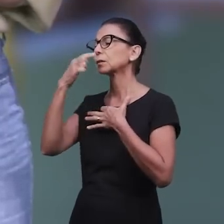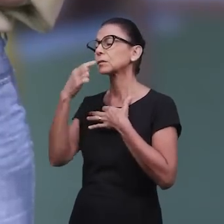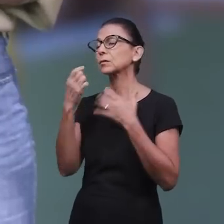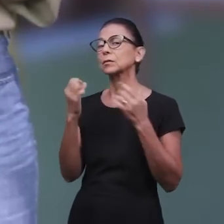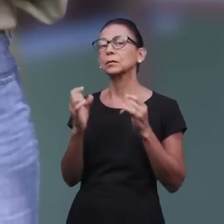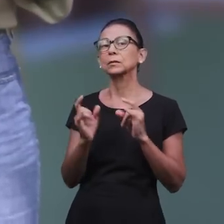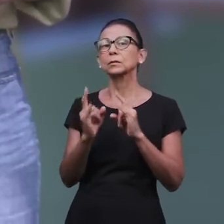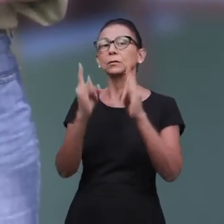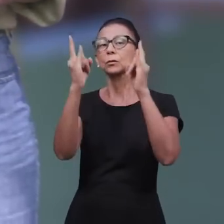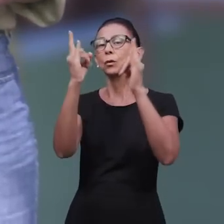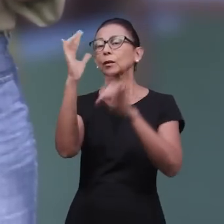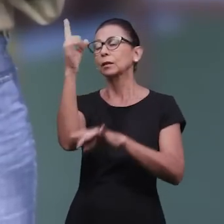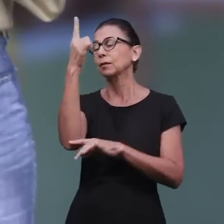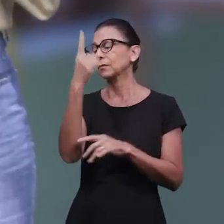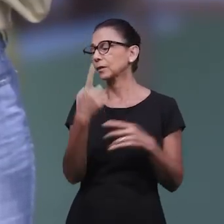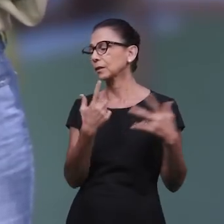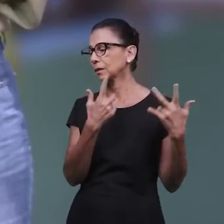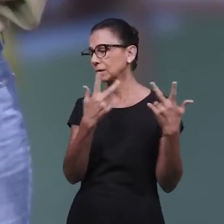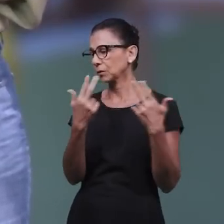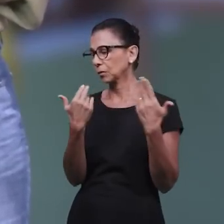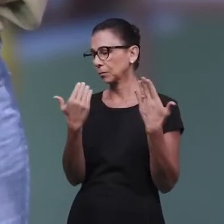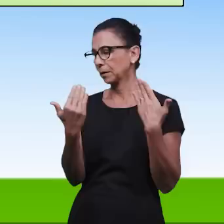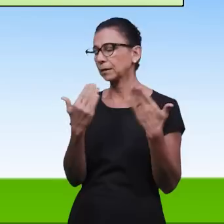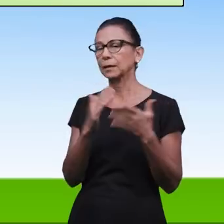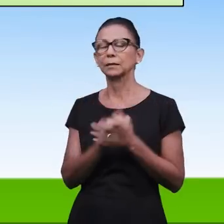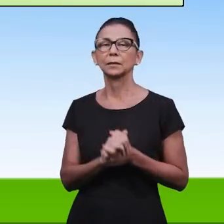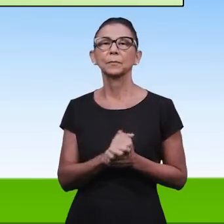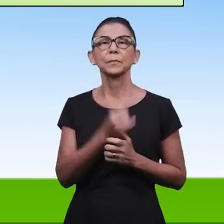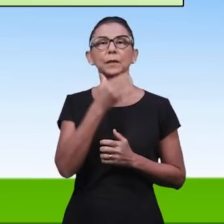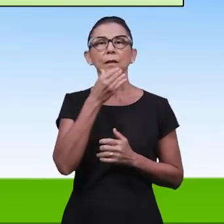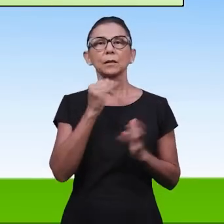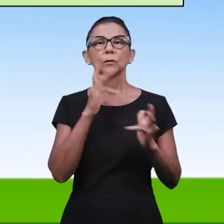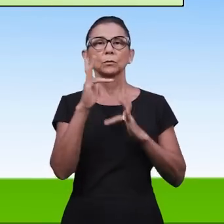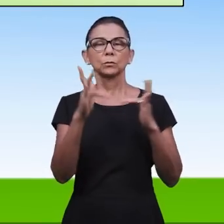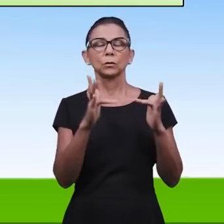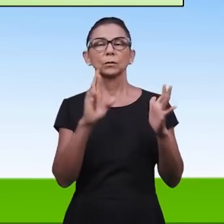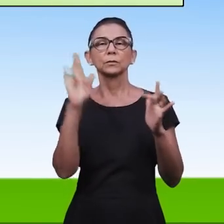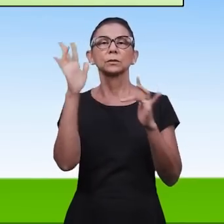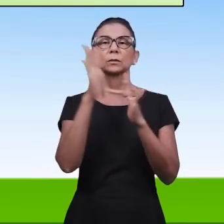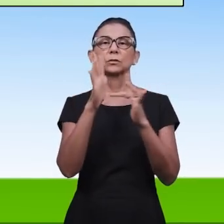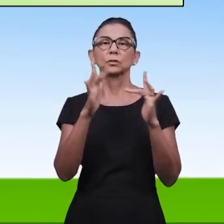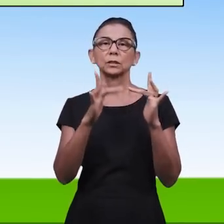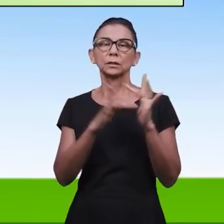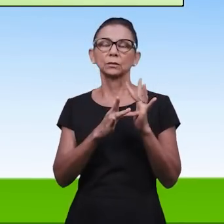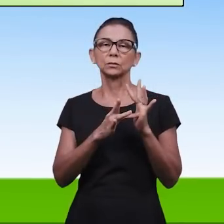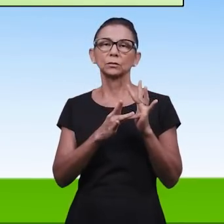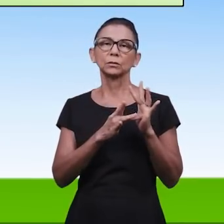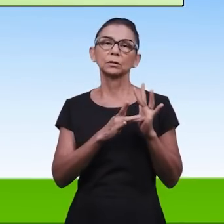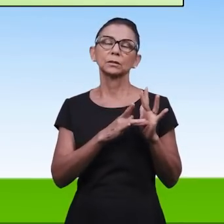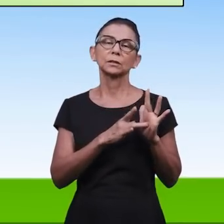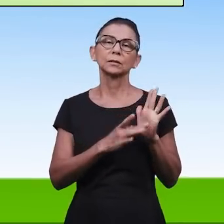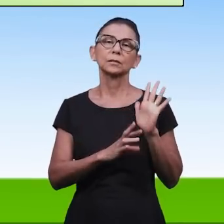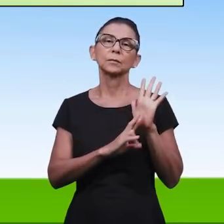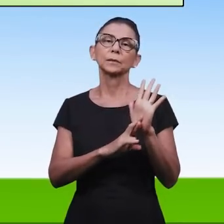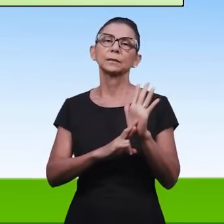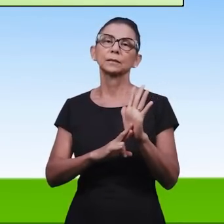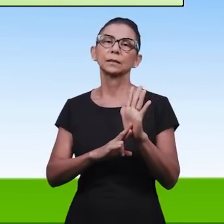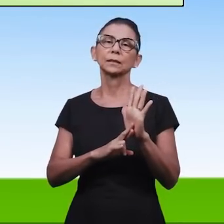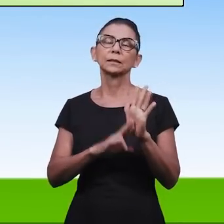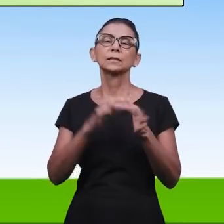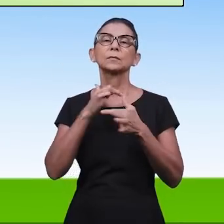Davi. O noivo, que é o Senhor Jesus, fala do pescoço da sua noiva, que é a